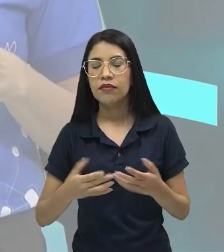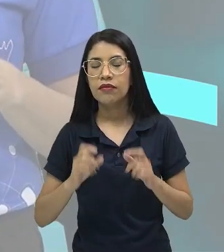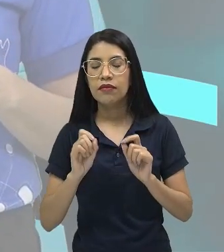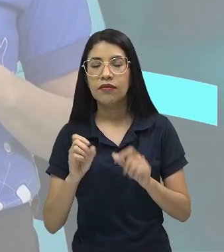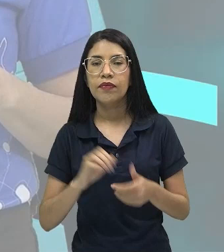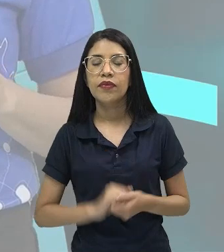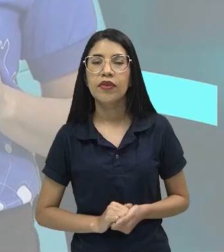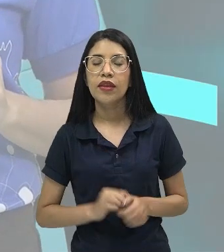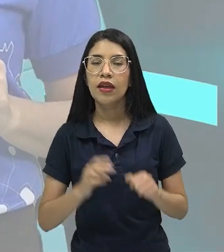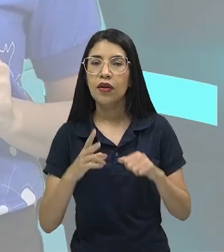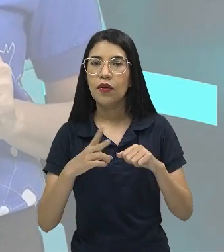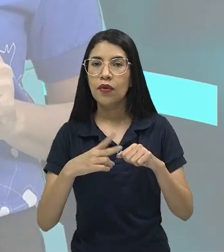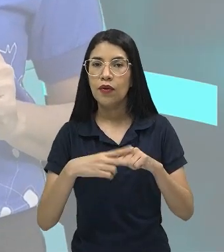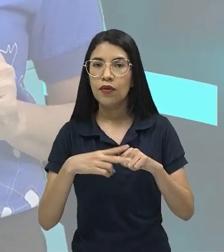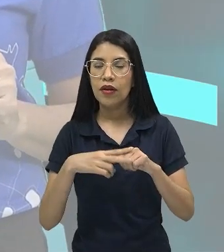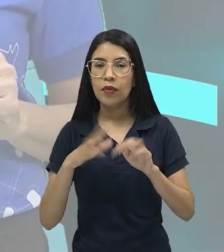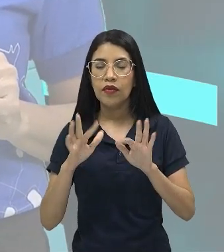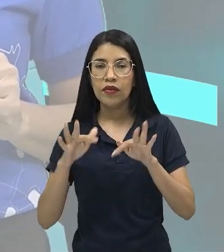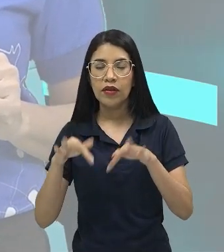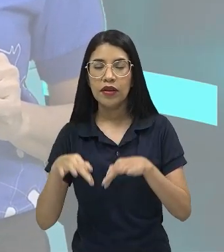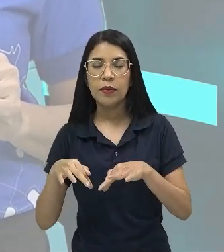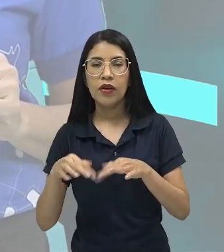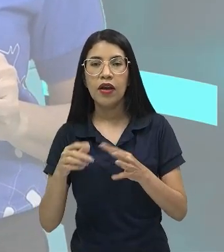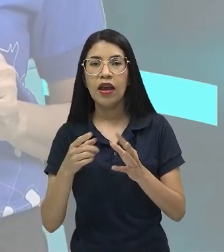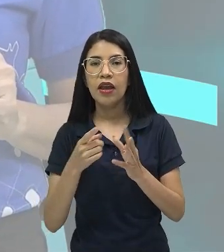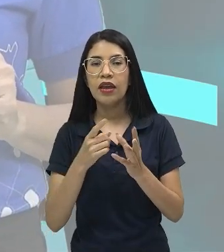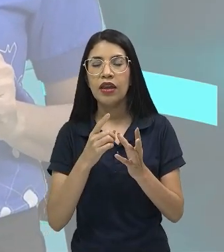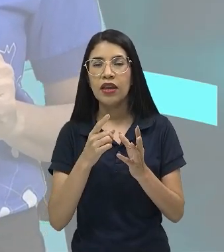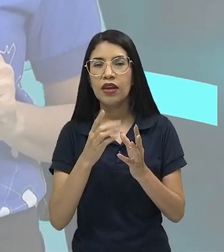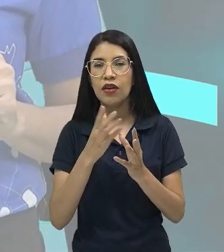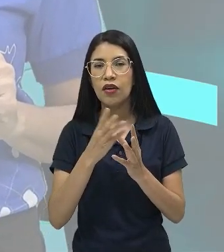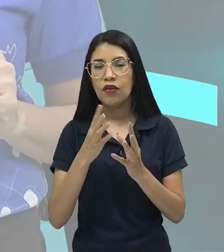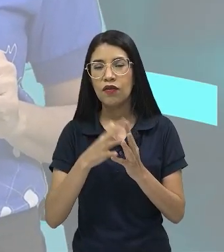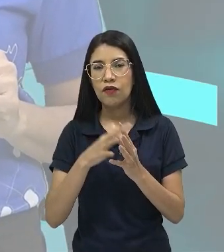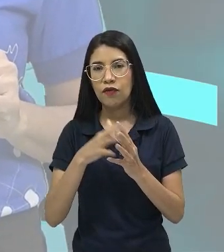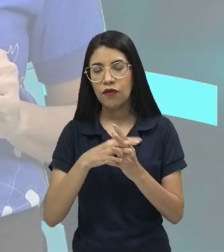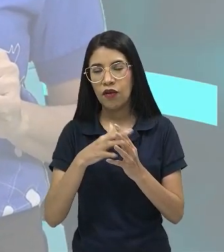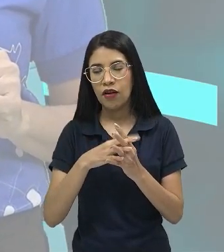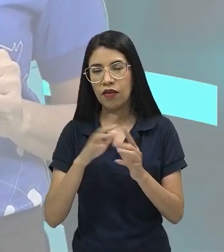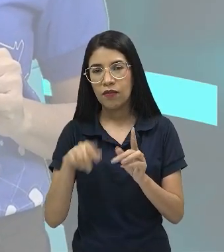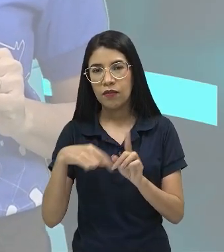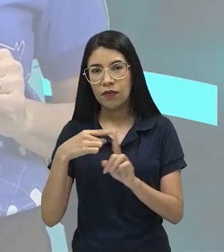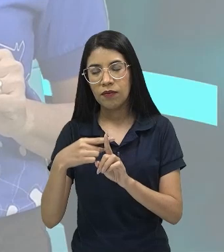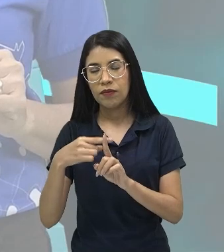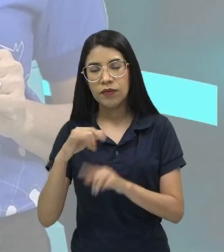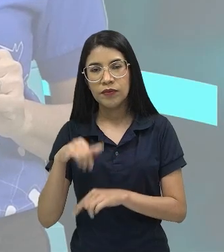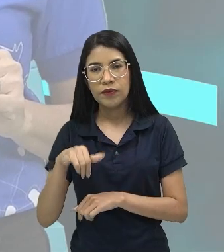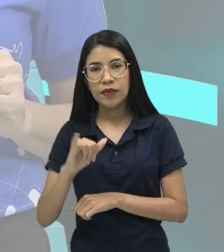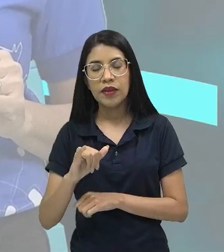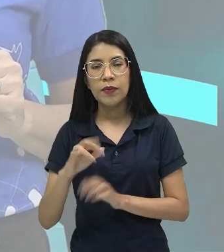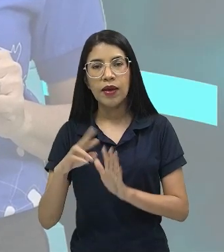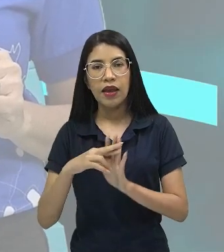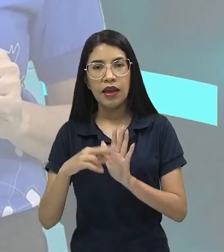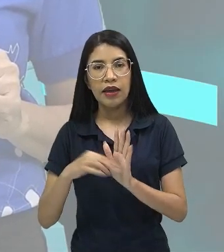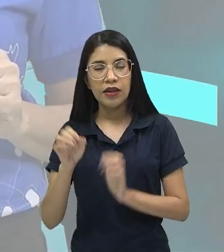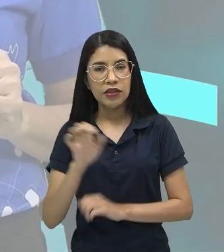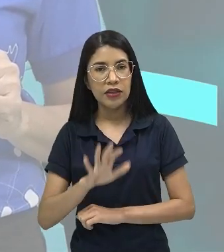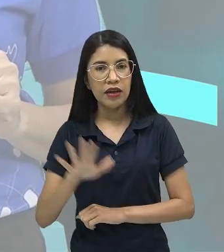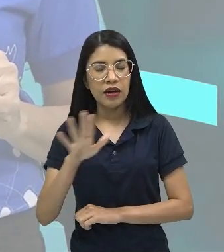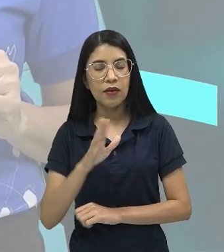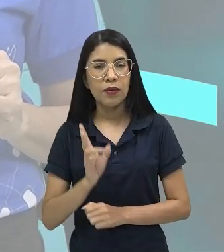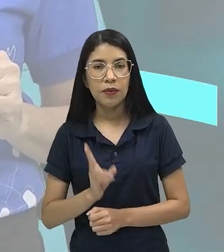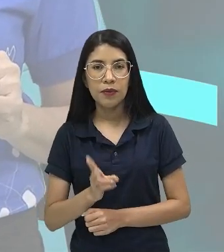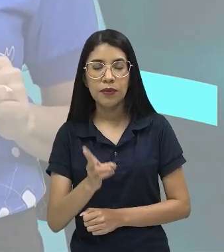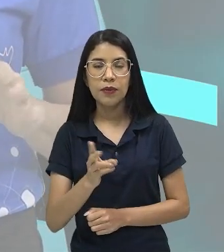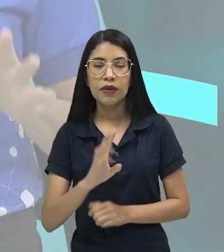verbos finalizados em vogal mais Y seguem a regra geral. Ou seja, o que você tem que fazer? Só